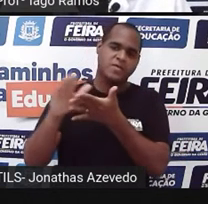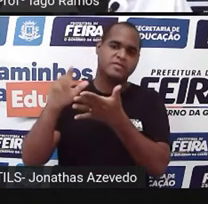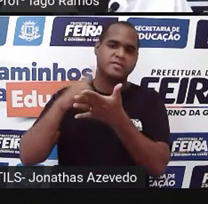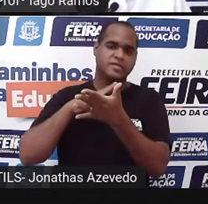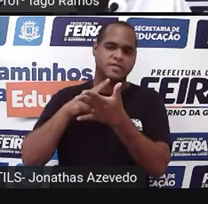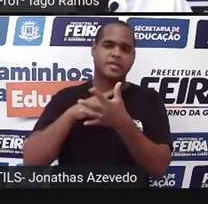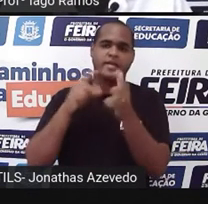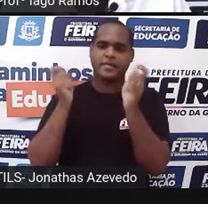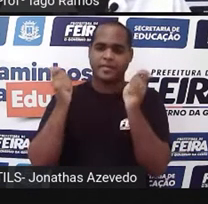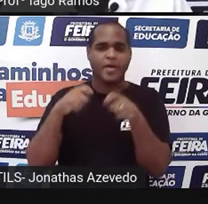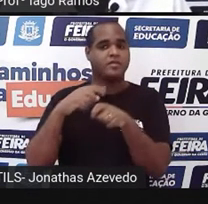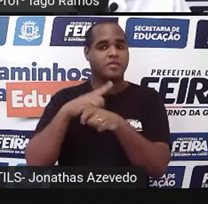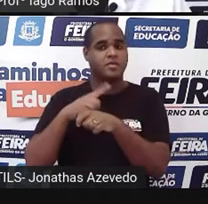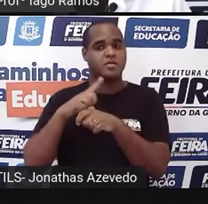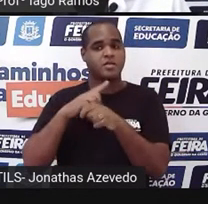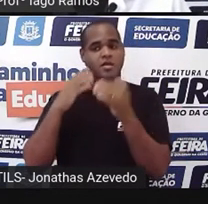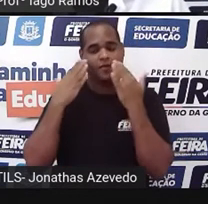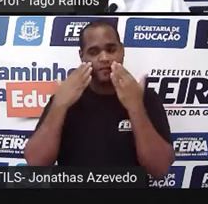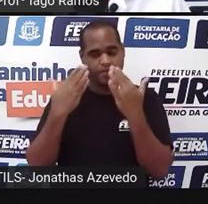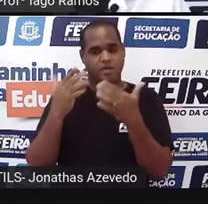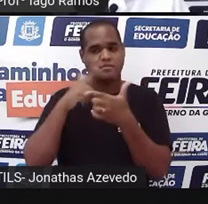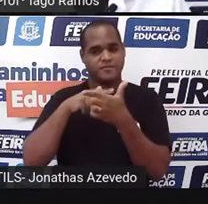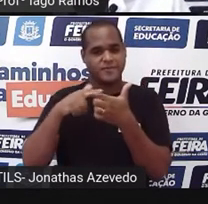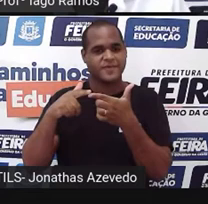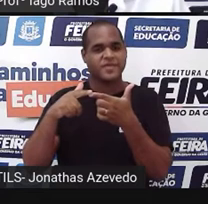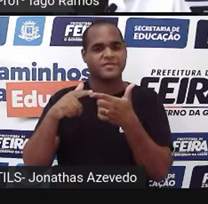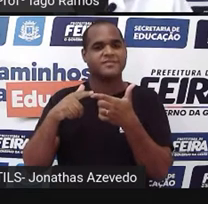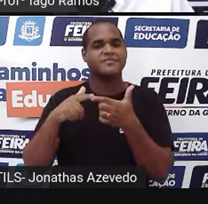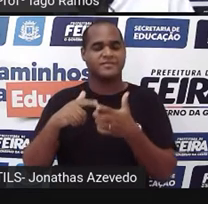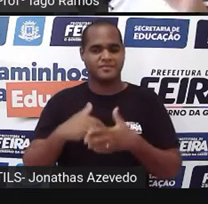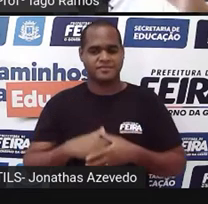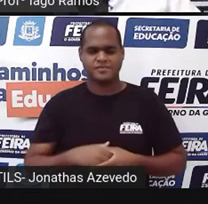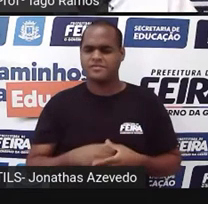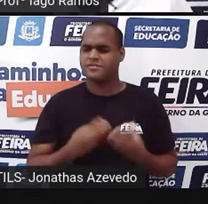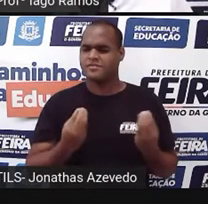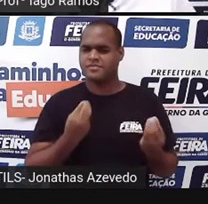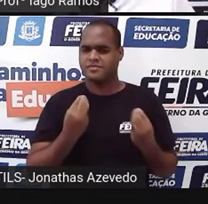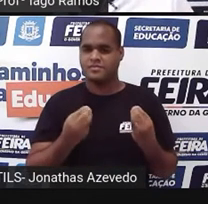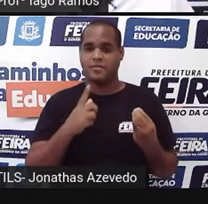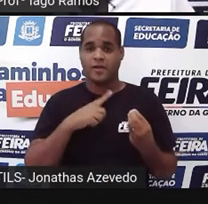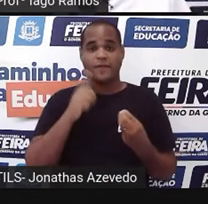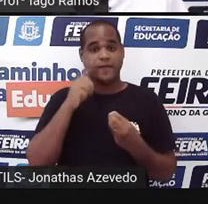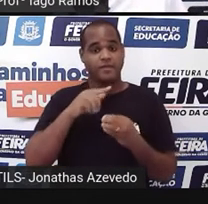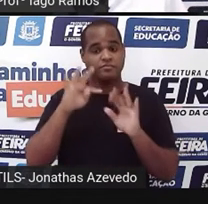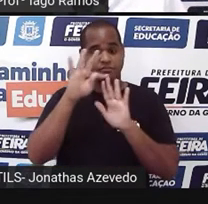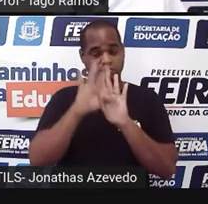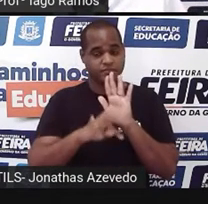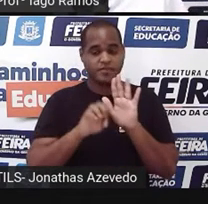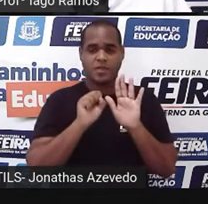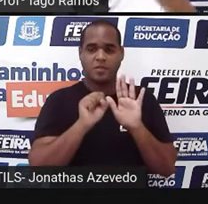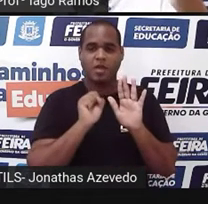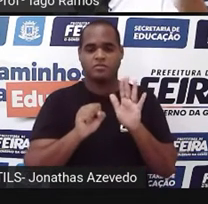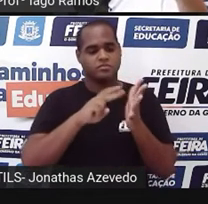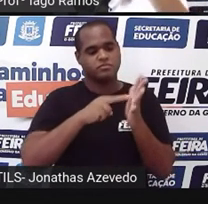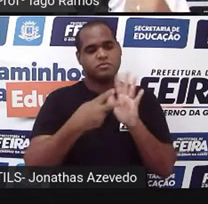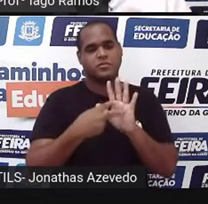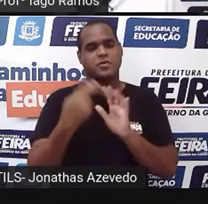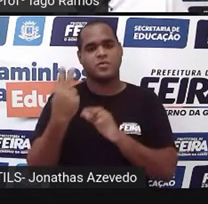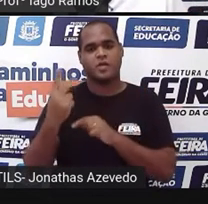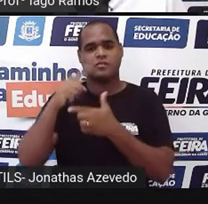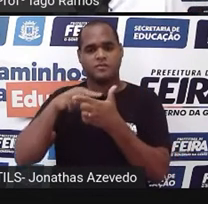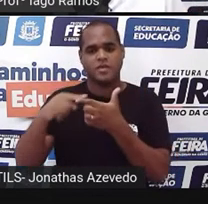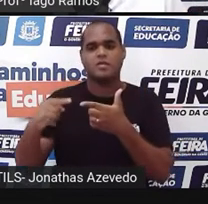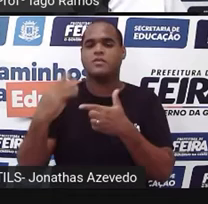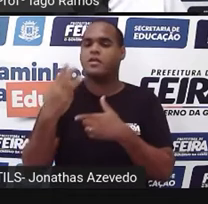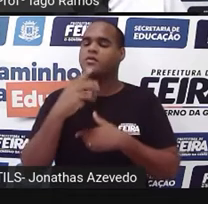ela pode ser usada para representar uma divisão Como assim professor em dois terços isso pode significar 2